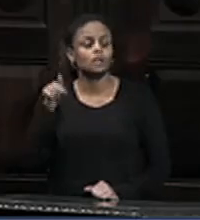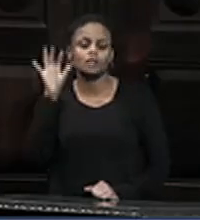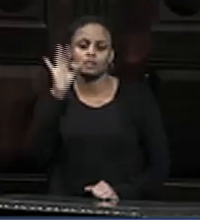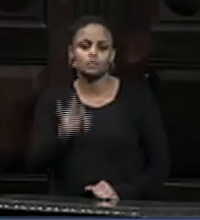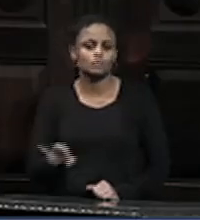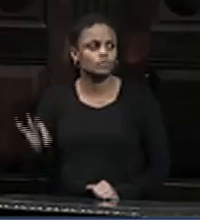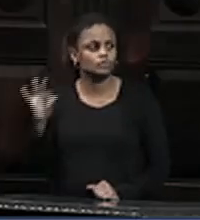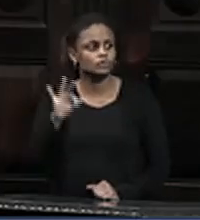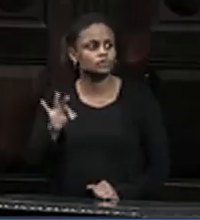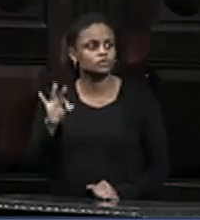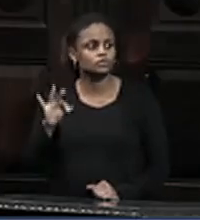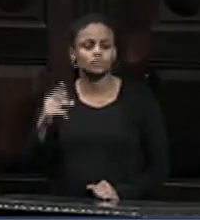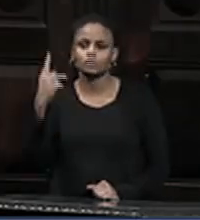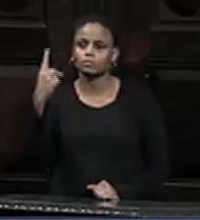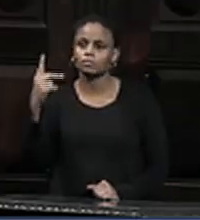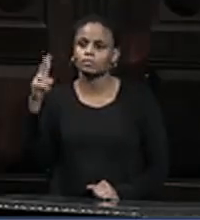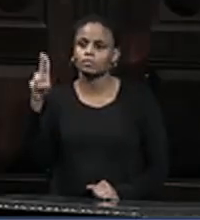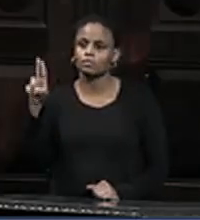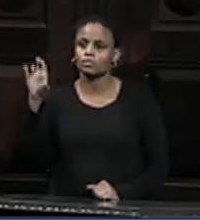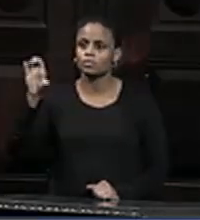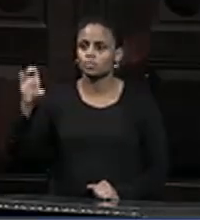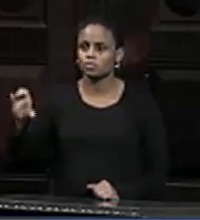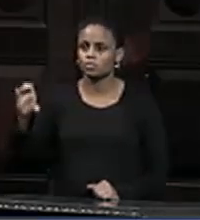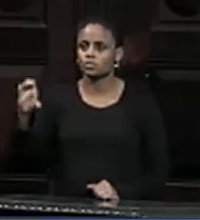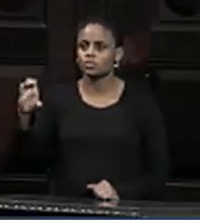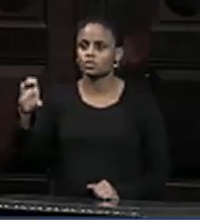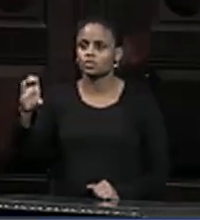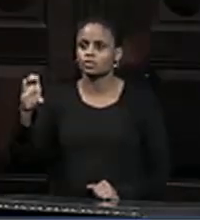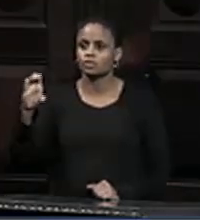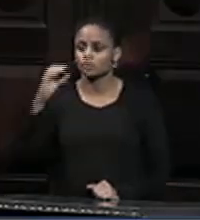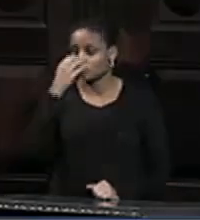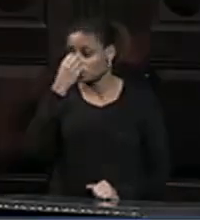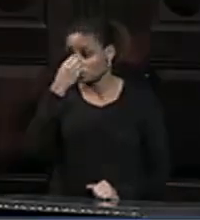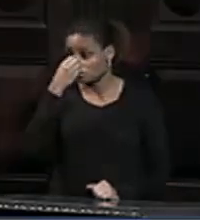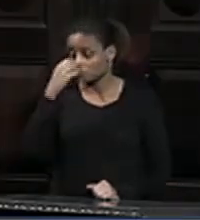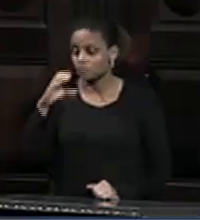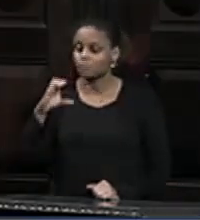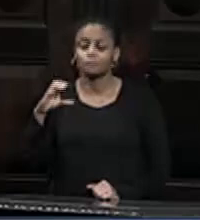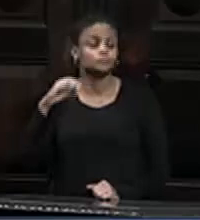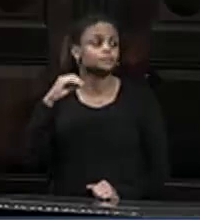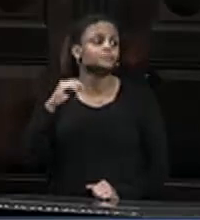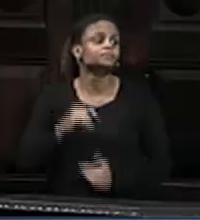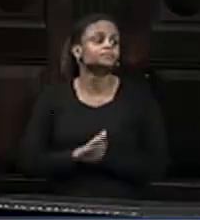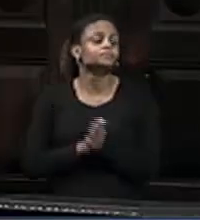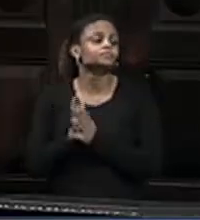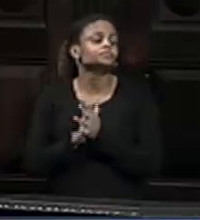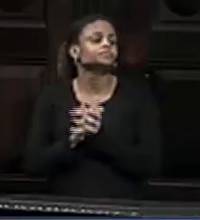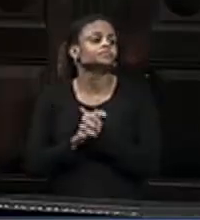Pontifícia Universidade Católica de São Paulo, advogada.